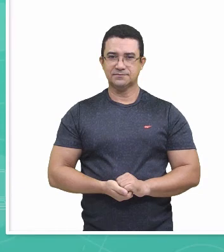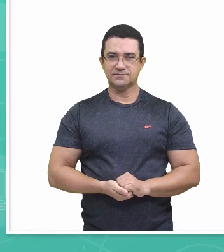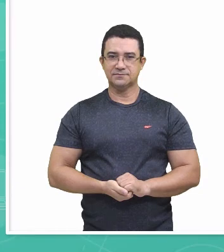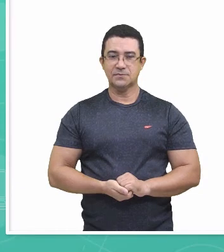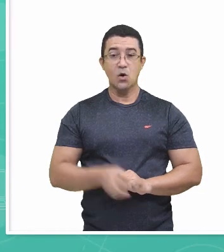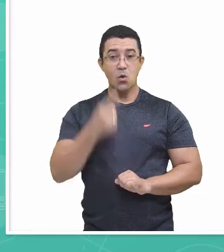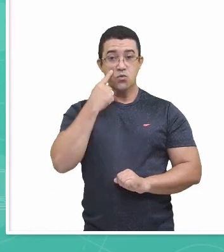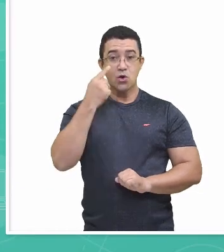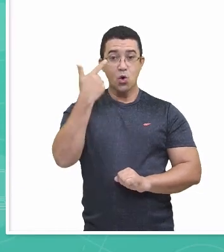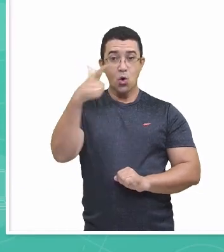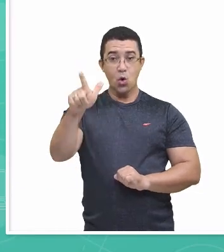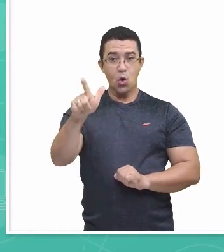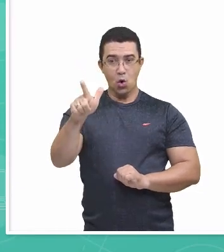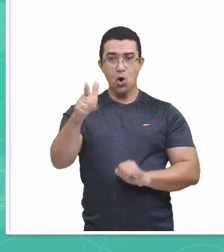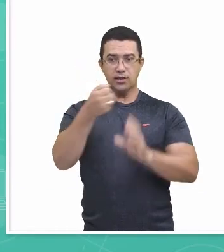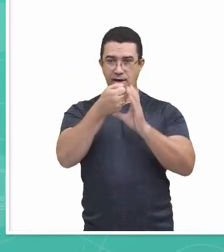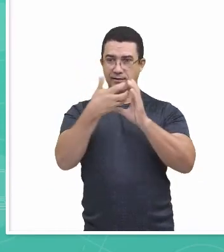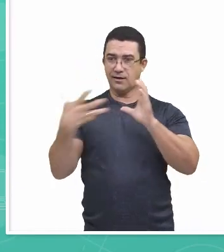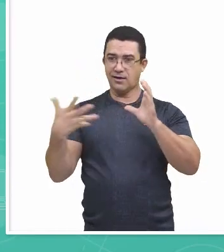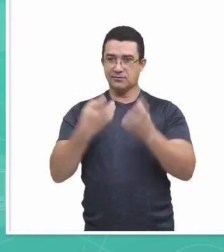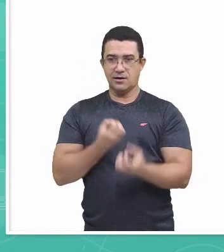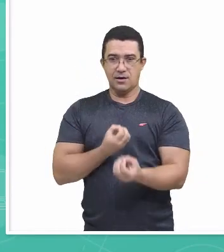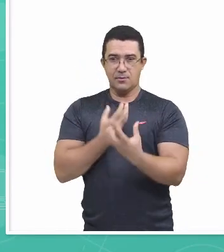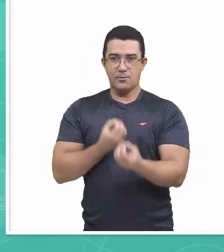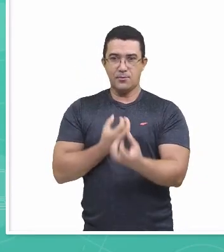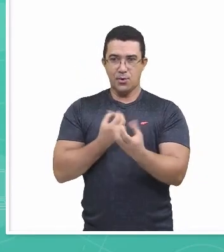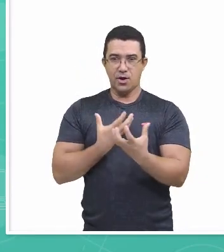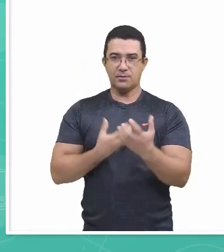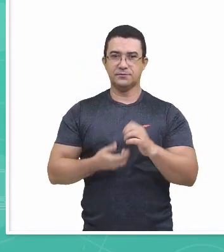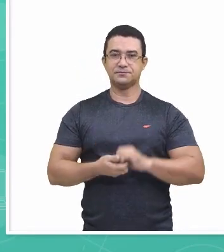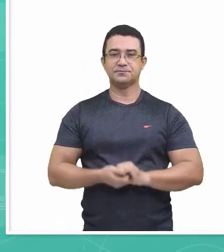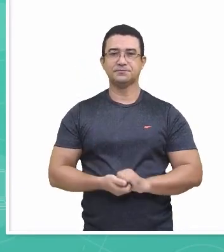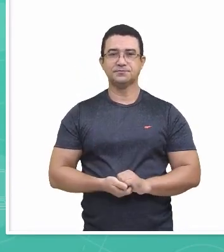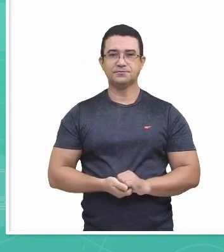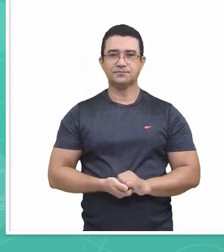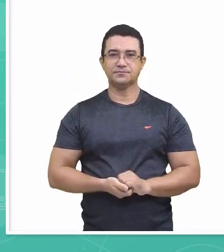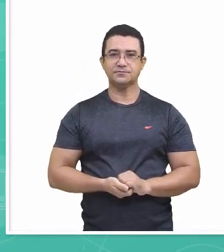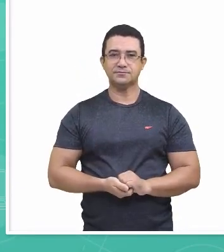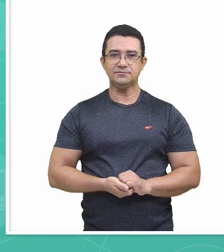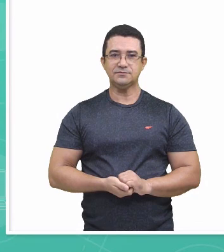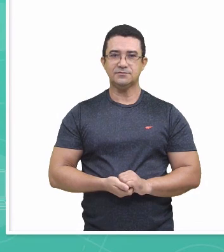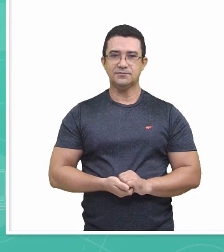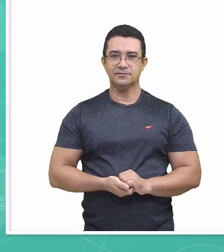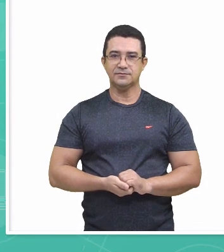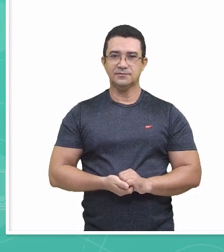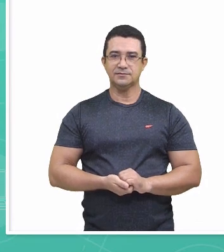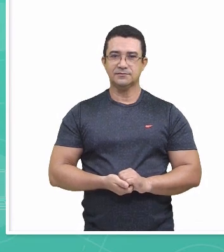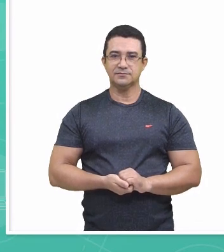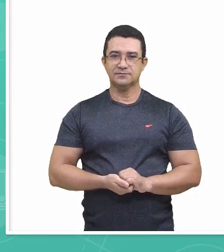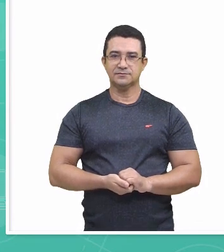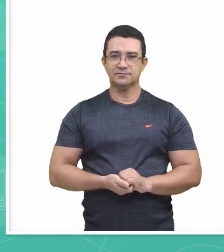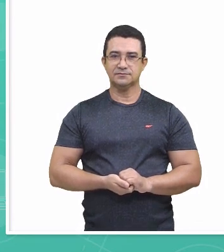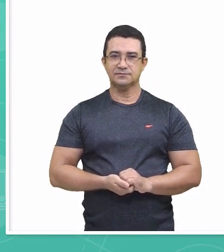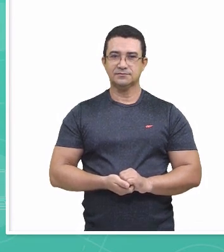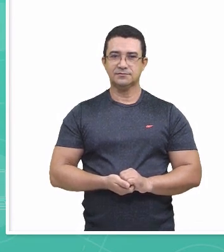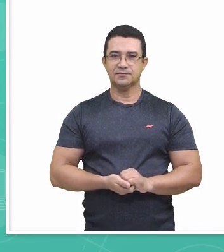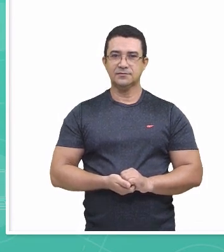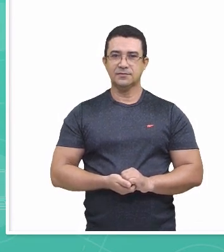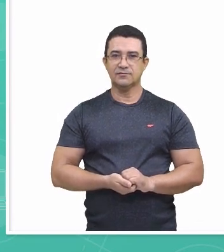do poema. Olha só, observe aí. Retornando aí para as características. Muito bem. Então, falamos aí a respeito dessa